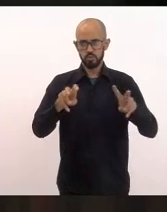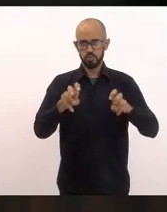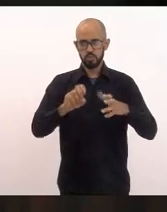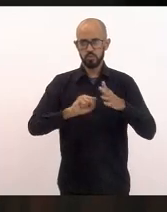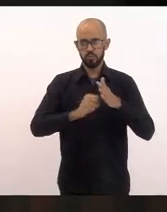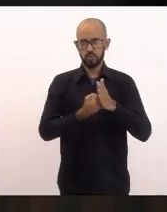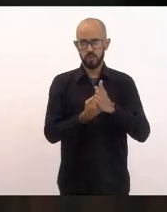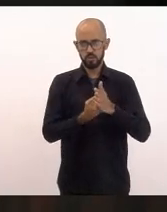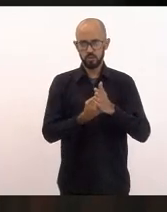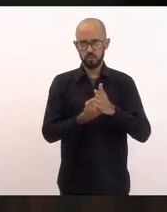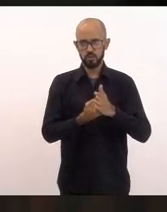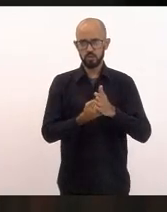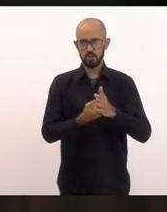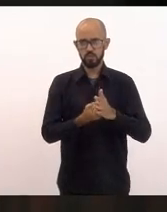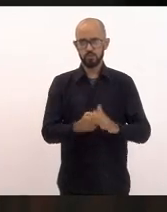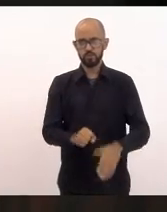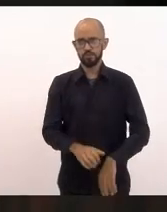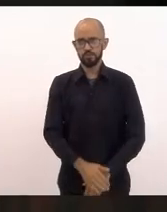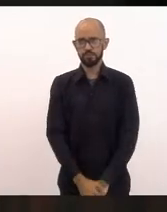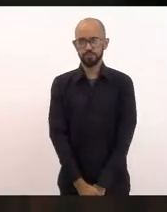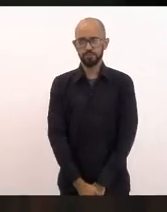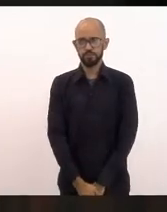Eu vou cantar antes.